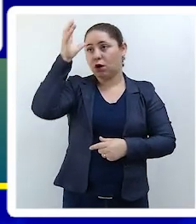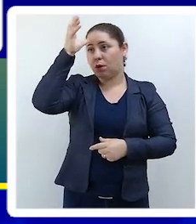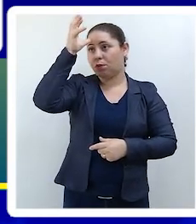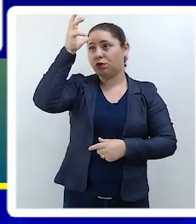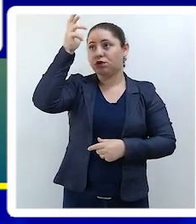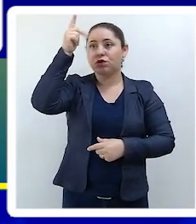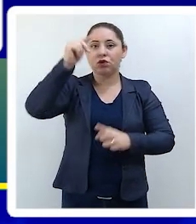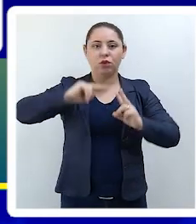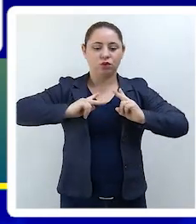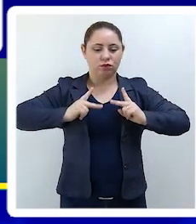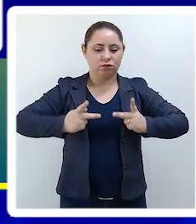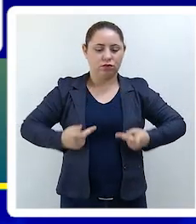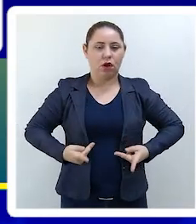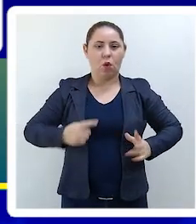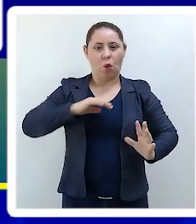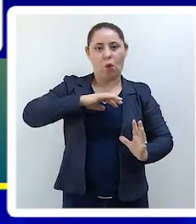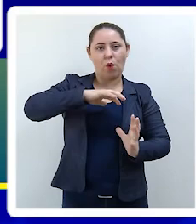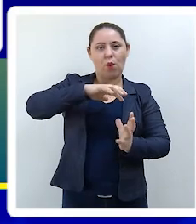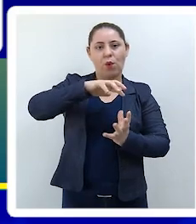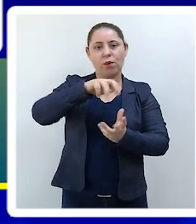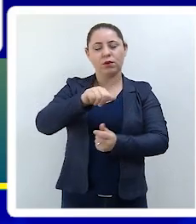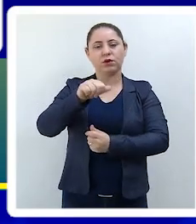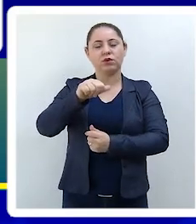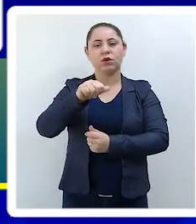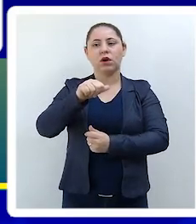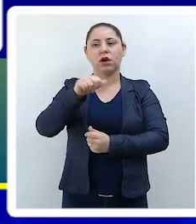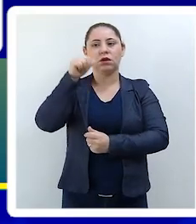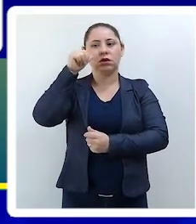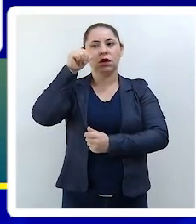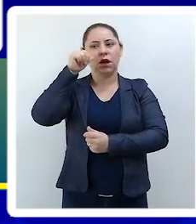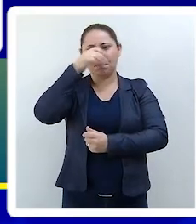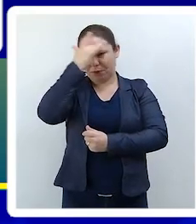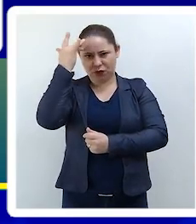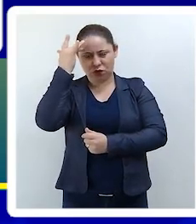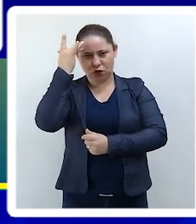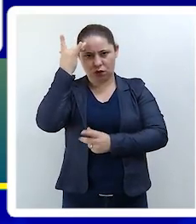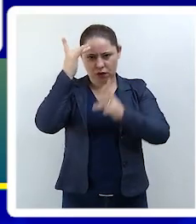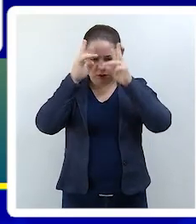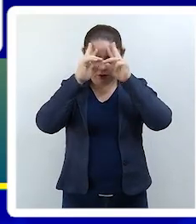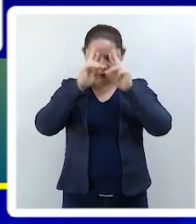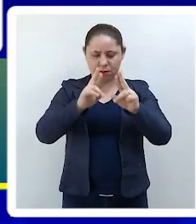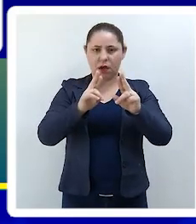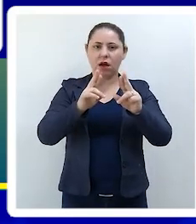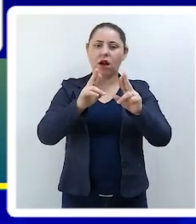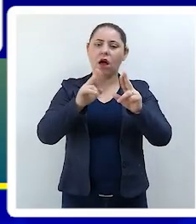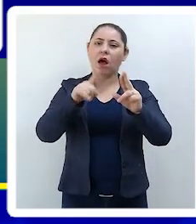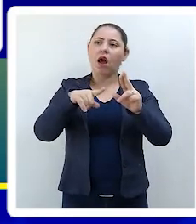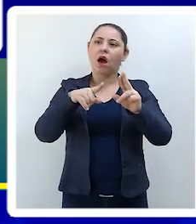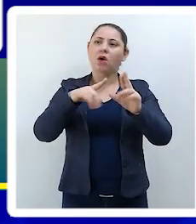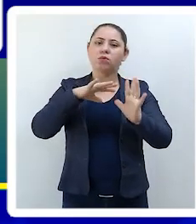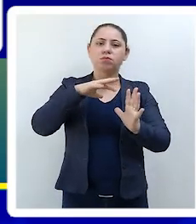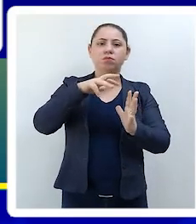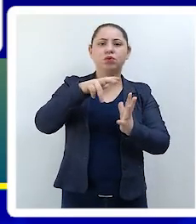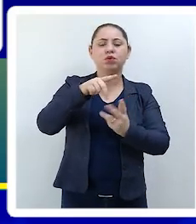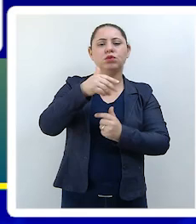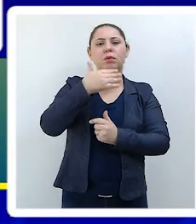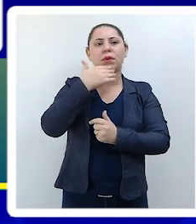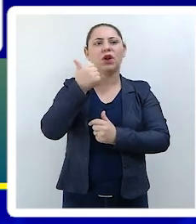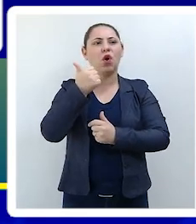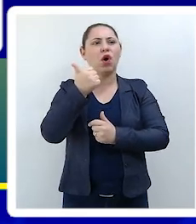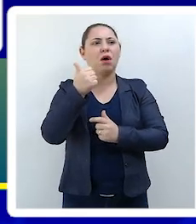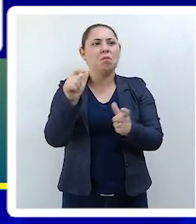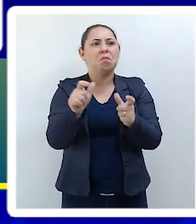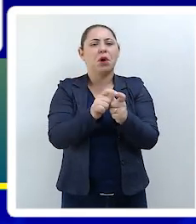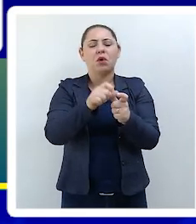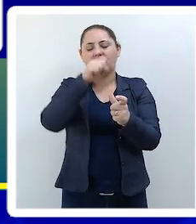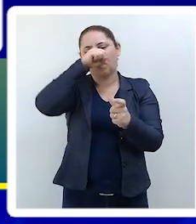a humanidade. No mundo em que as pessoas se respeitam, é um mundo mais fraterno, é um mundo sem tanta